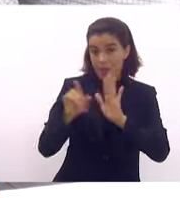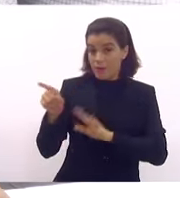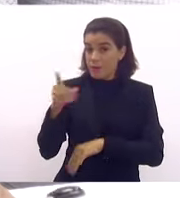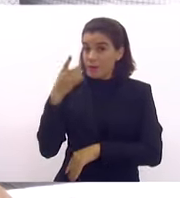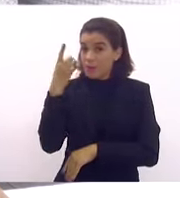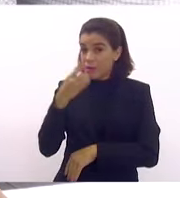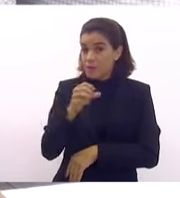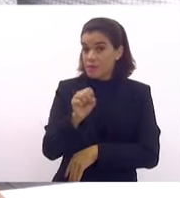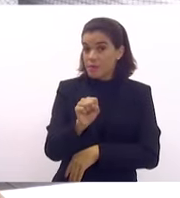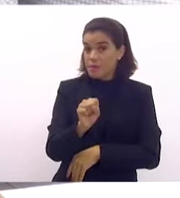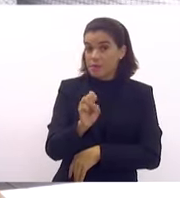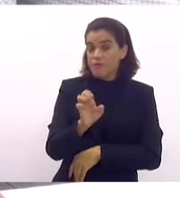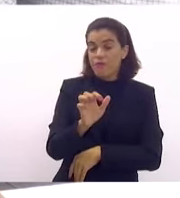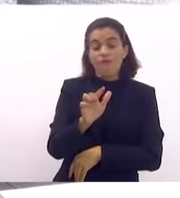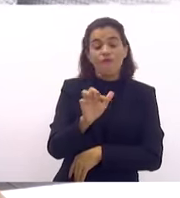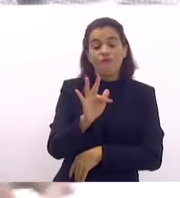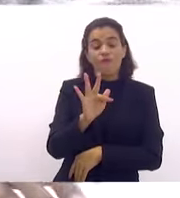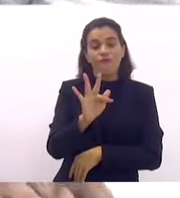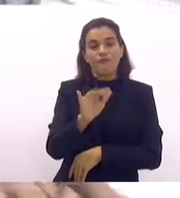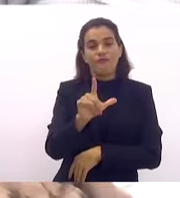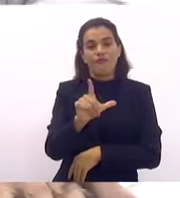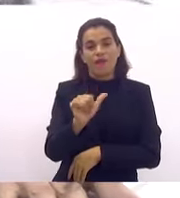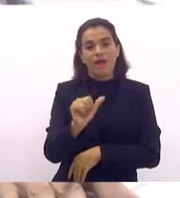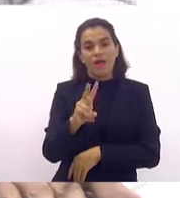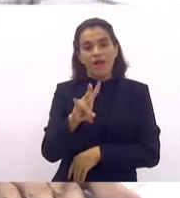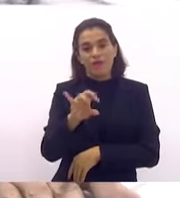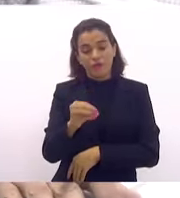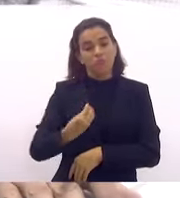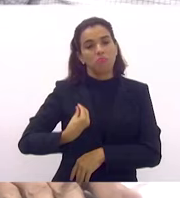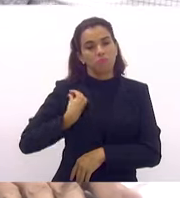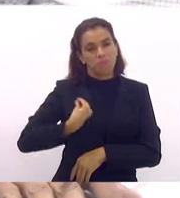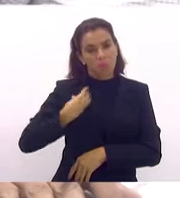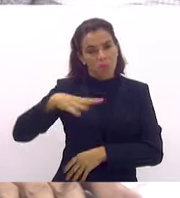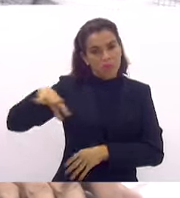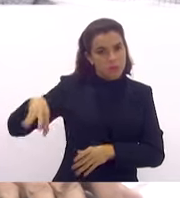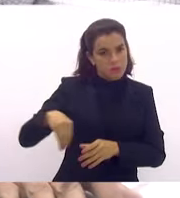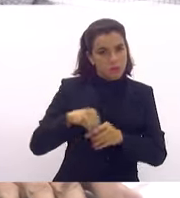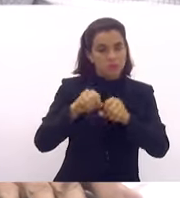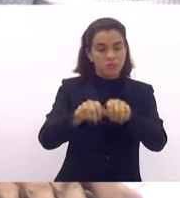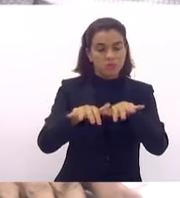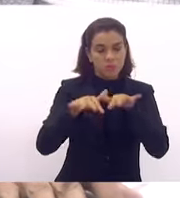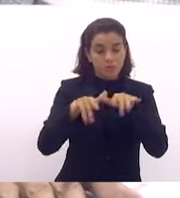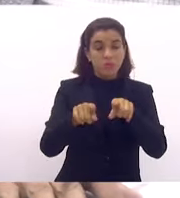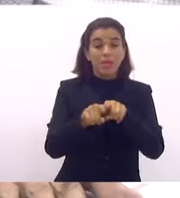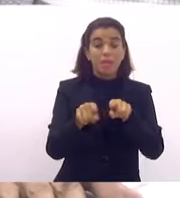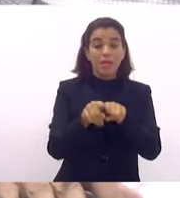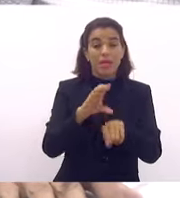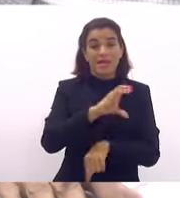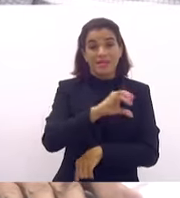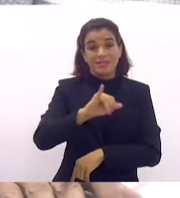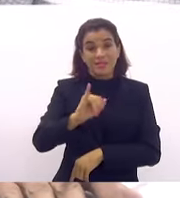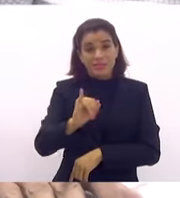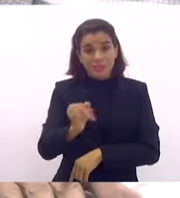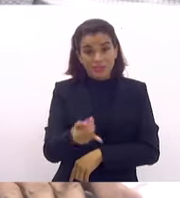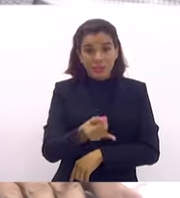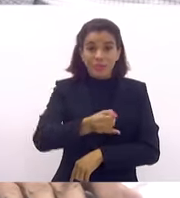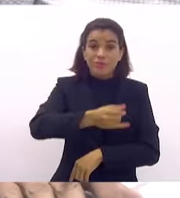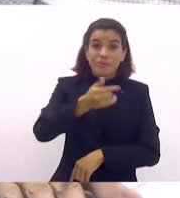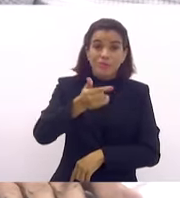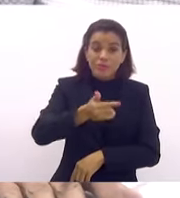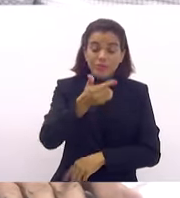disso ativamente. Como houve um substitutivo da Comissão de Meio Ambiente, a CCJ fez um